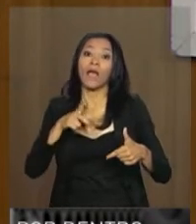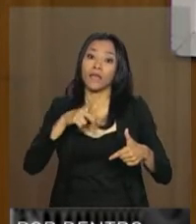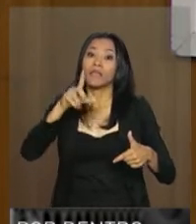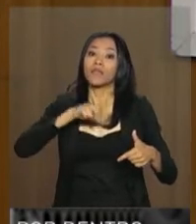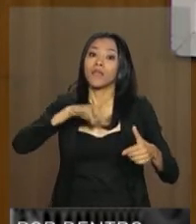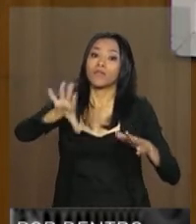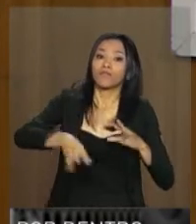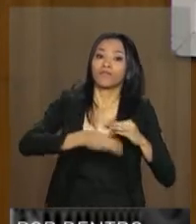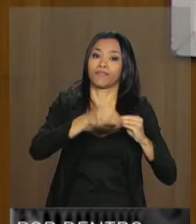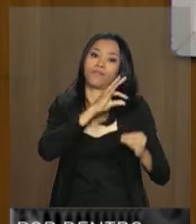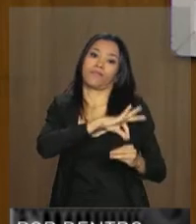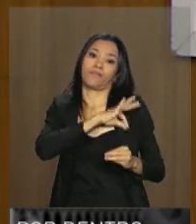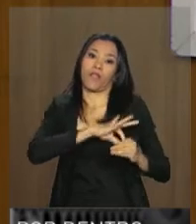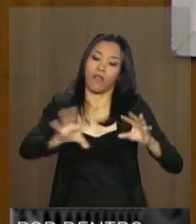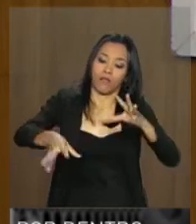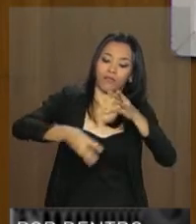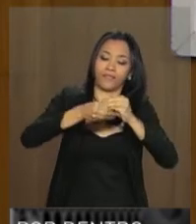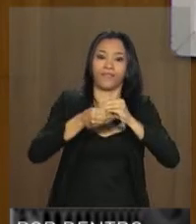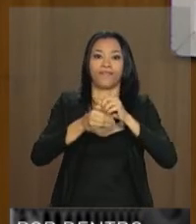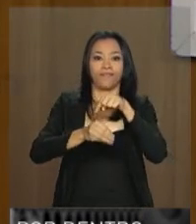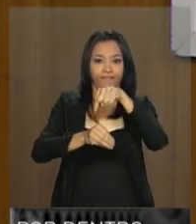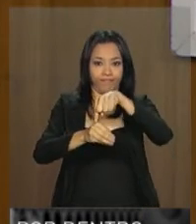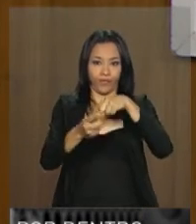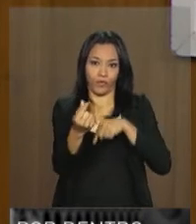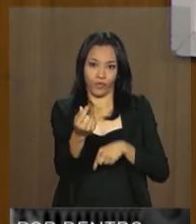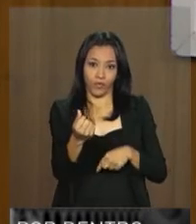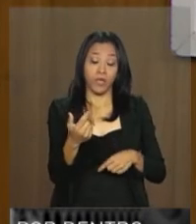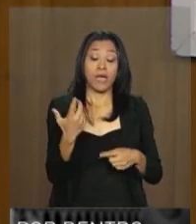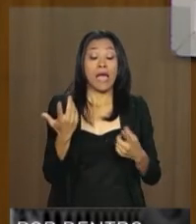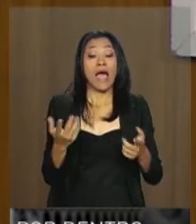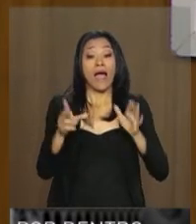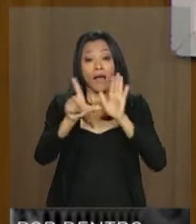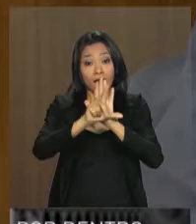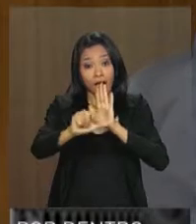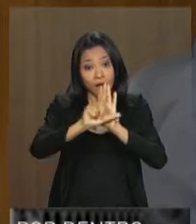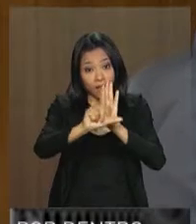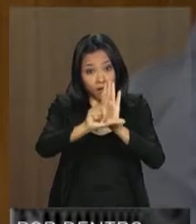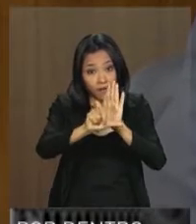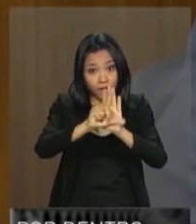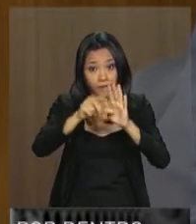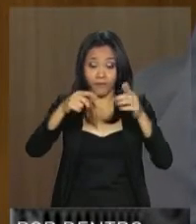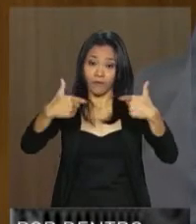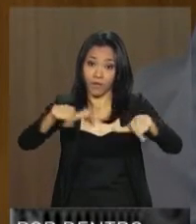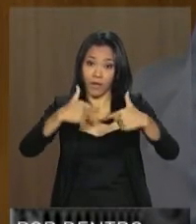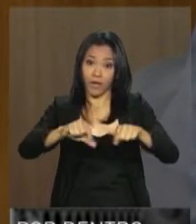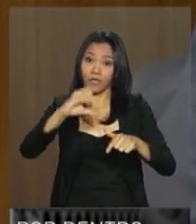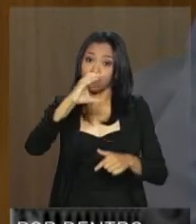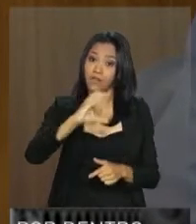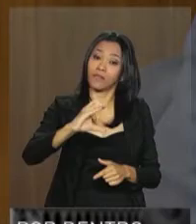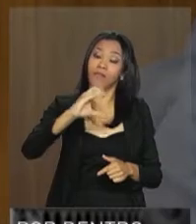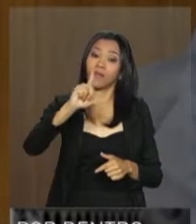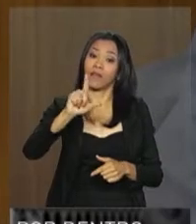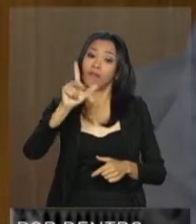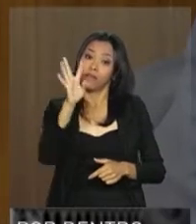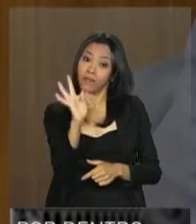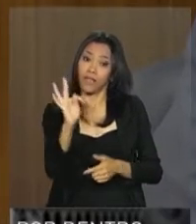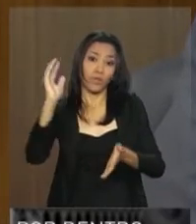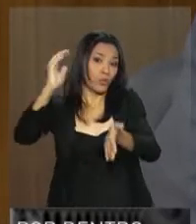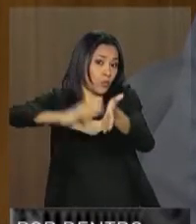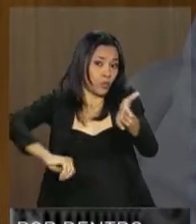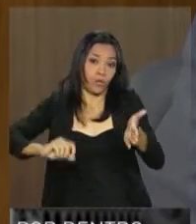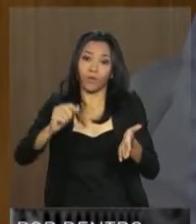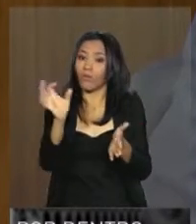trabalhista ela não subtraiu nenhum direito pelo contrário ela consolidou direitos ea modernização da